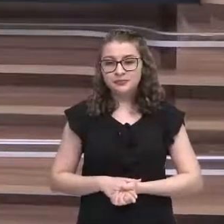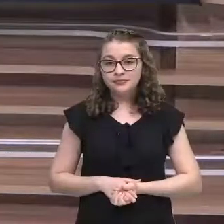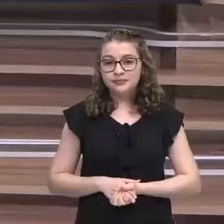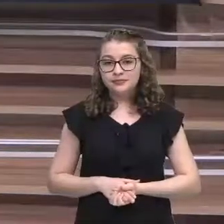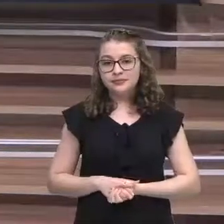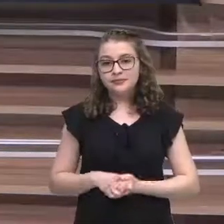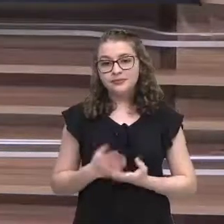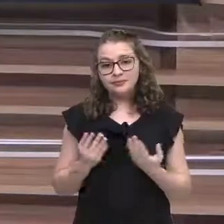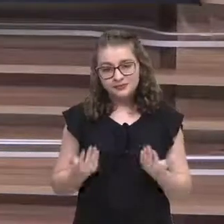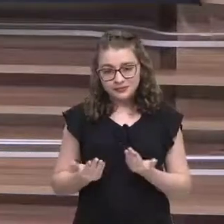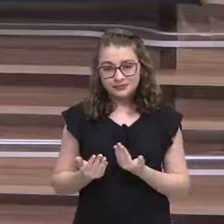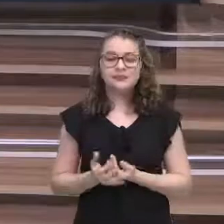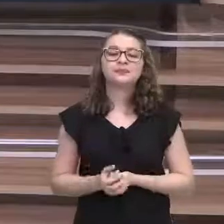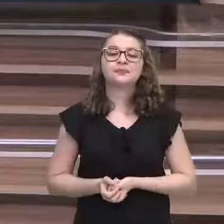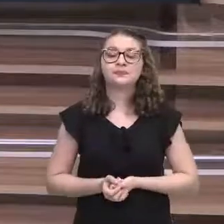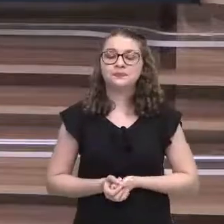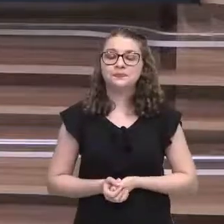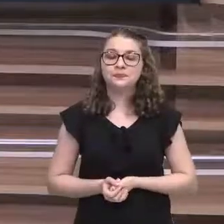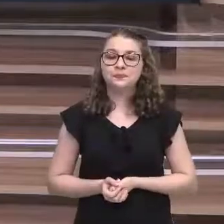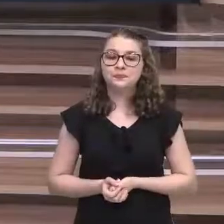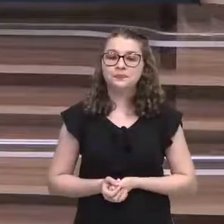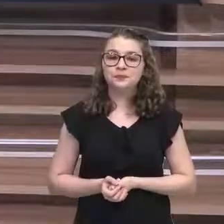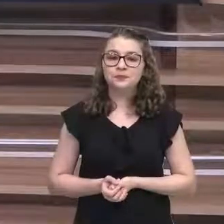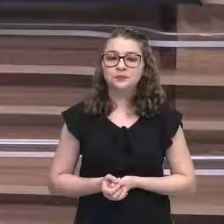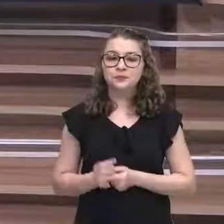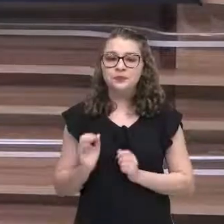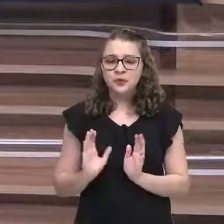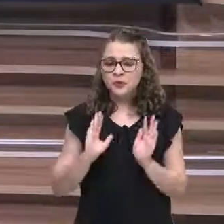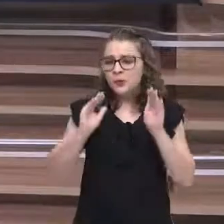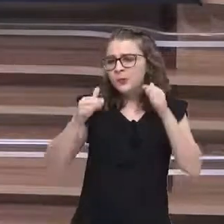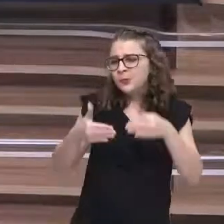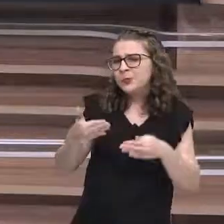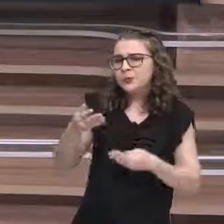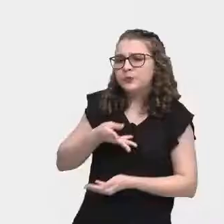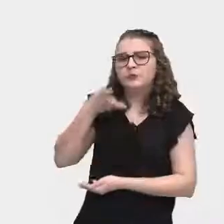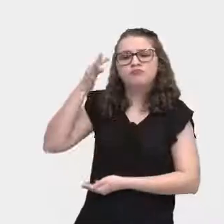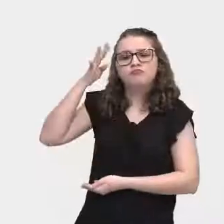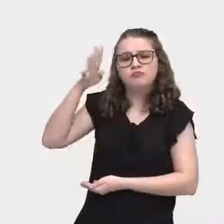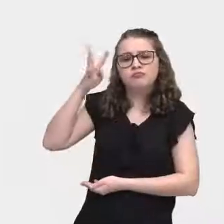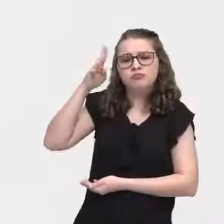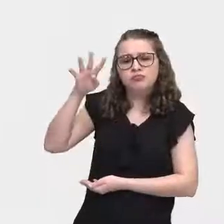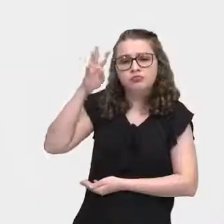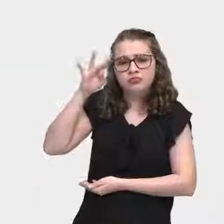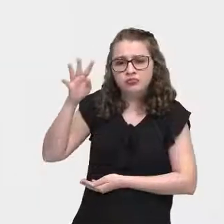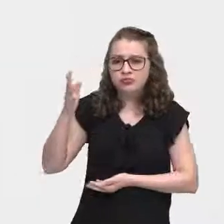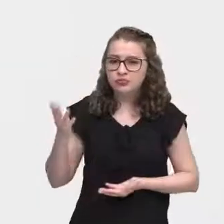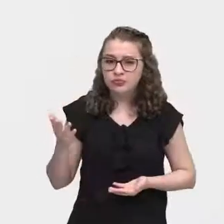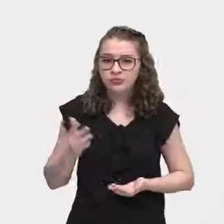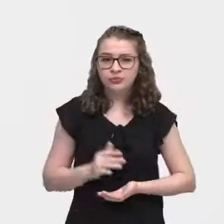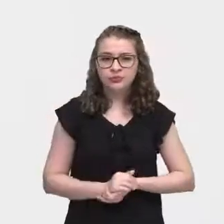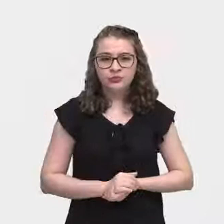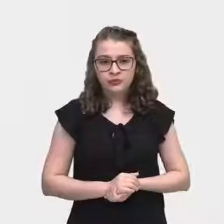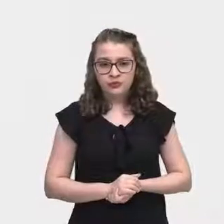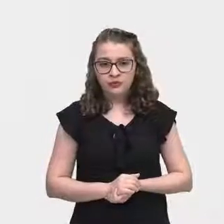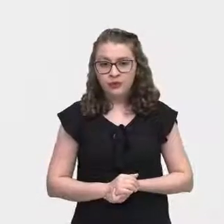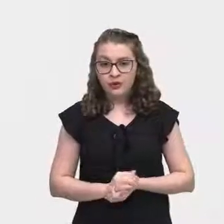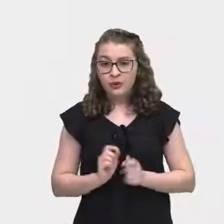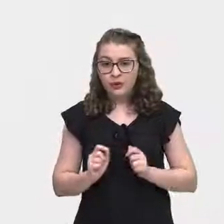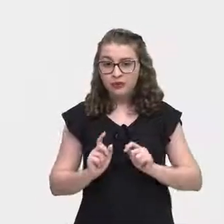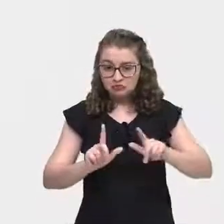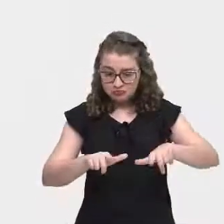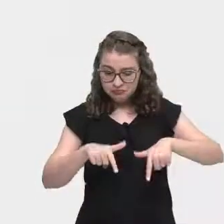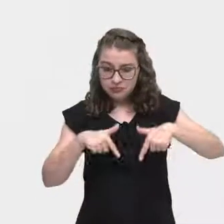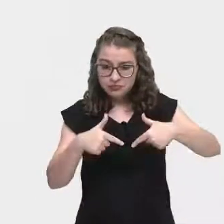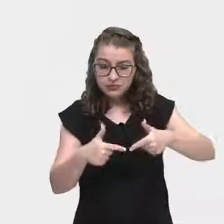E já finalizando aqui, né? O que é específico da filosofia? Já que nós estamos falando de filosofia. É o trabalho com